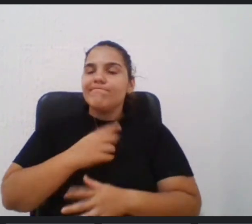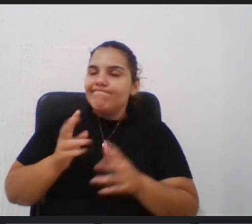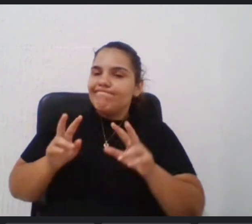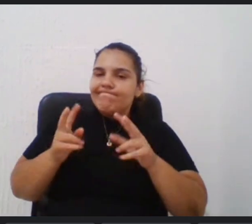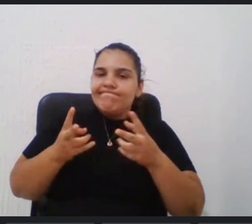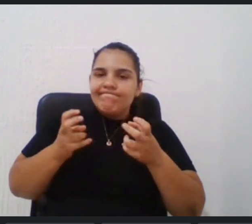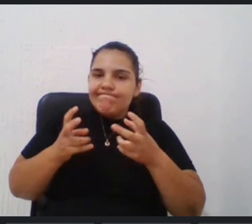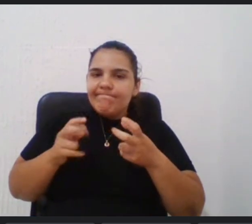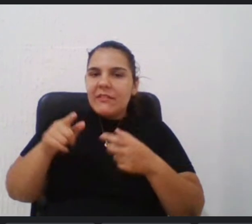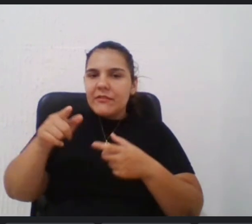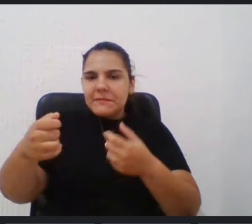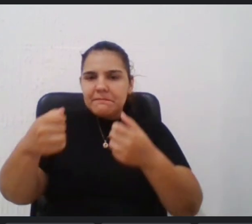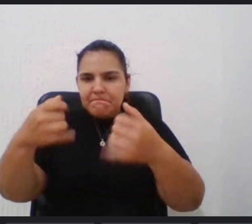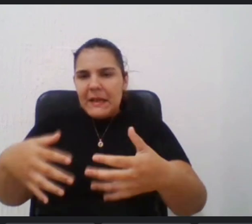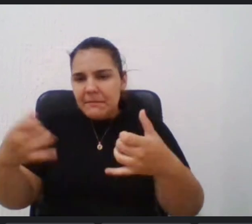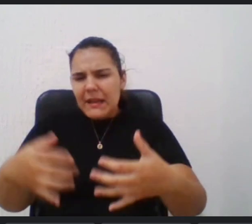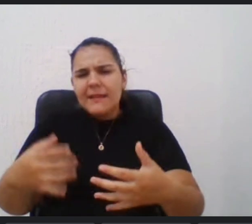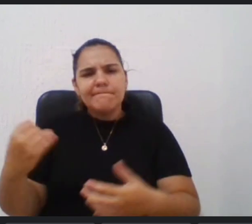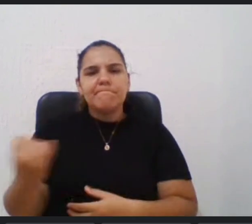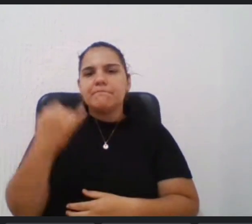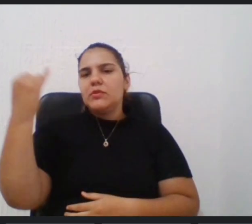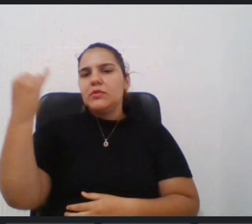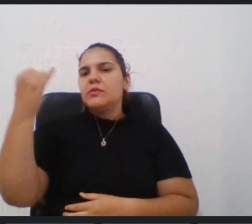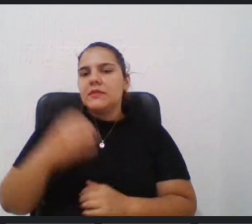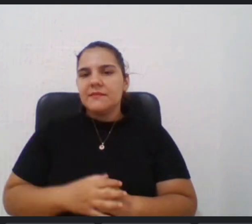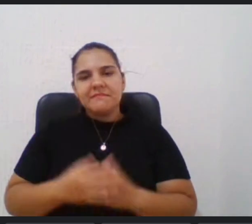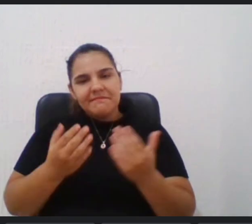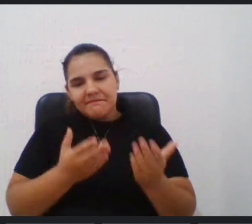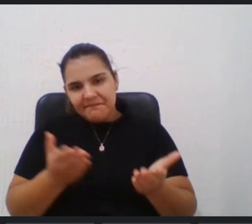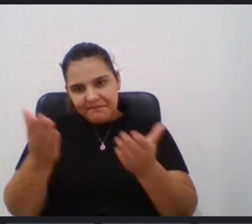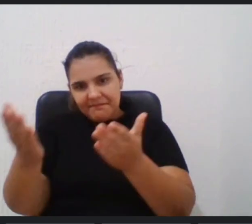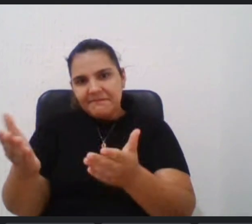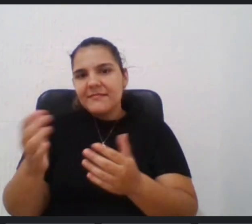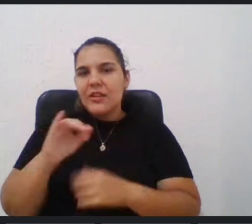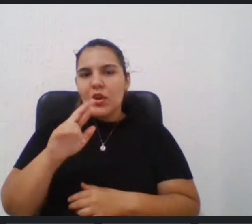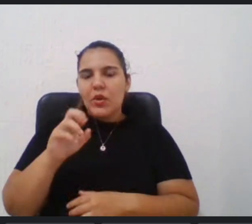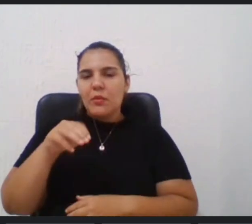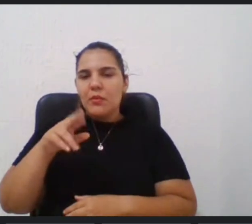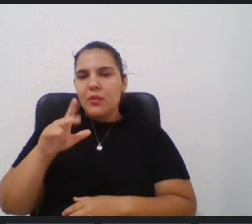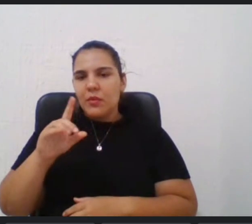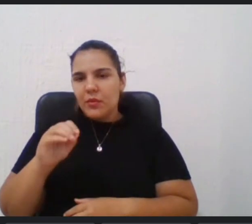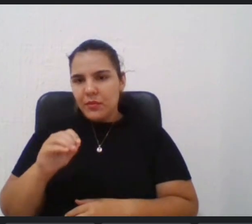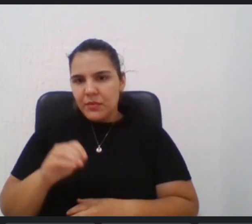editais. É contigo, Rômulo? É contigo, Rômulo.